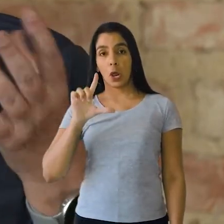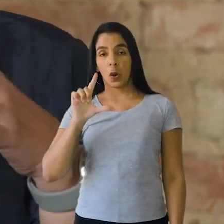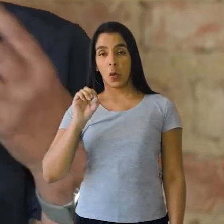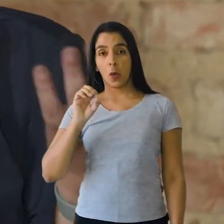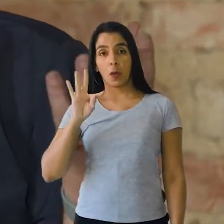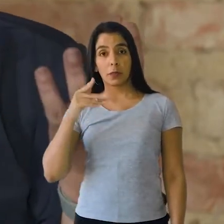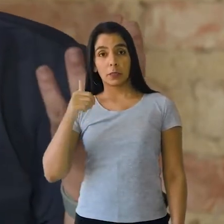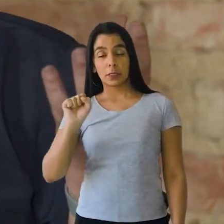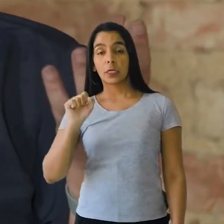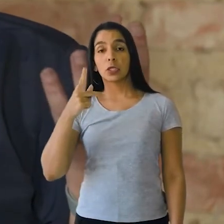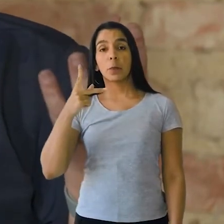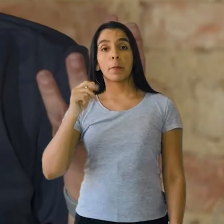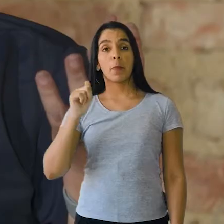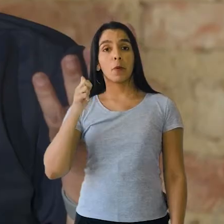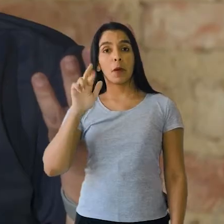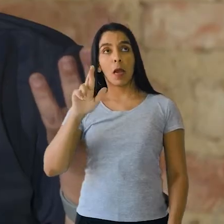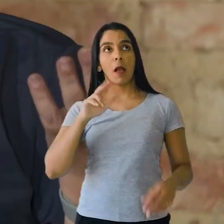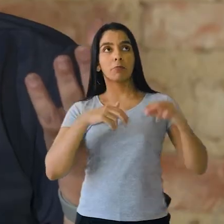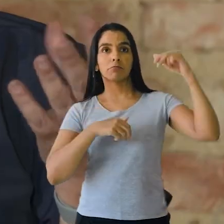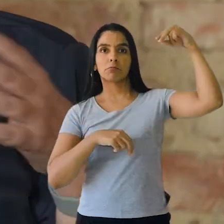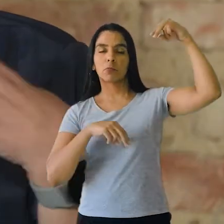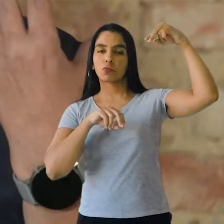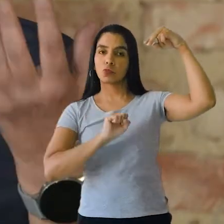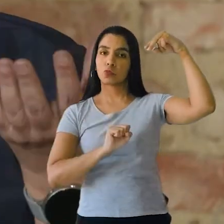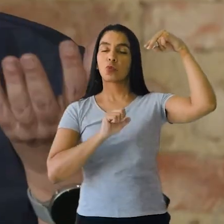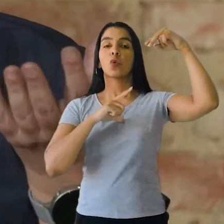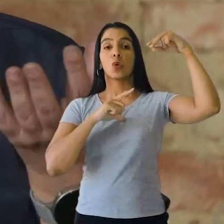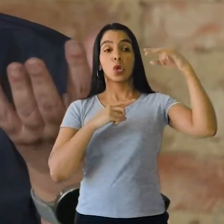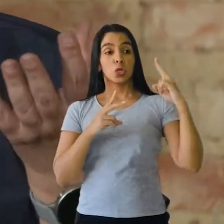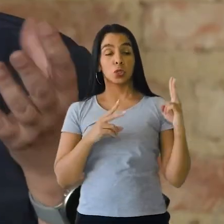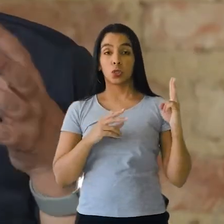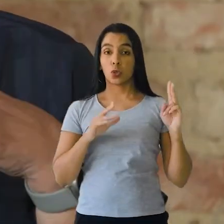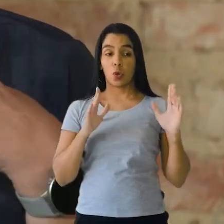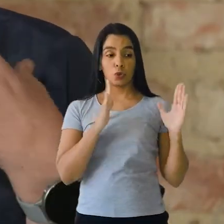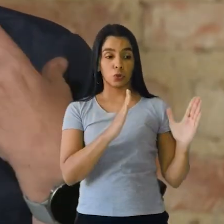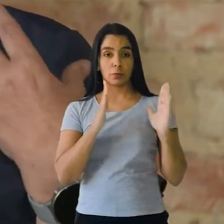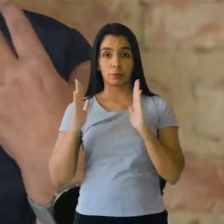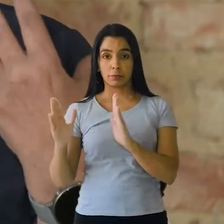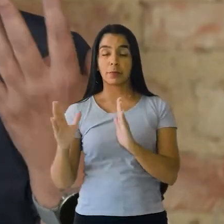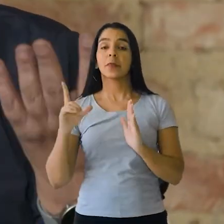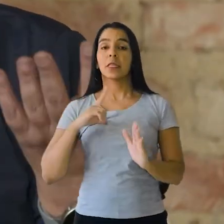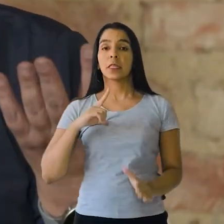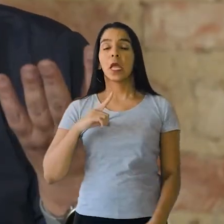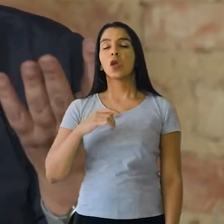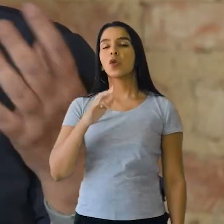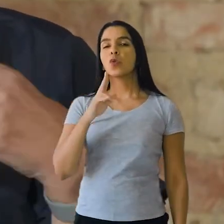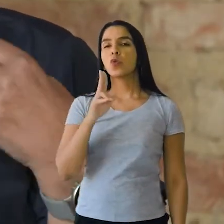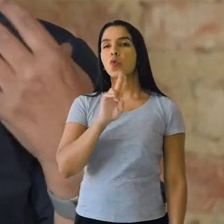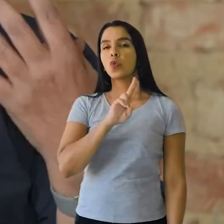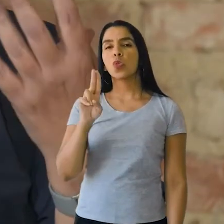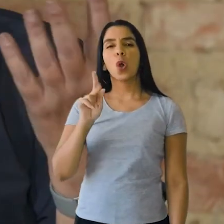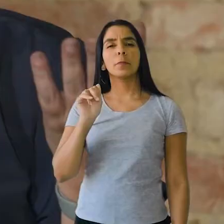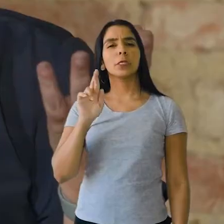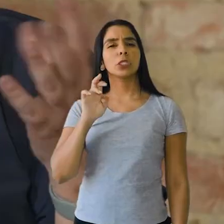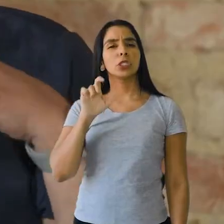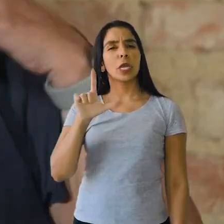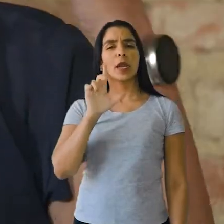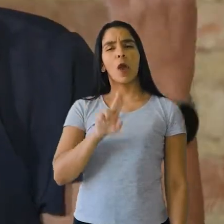não de calotas polares no nosso planeta. E esses dois estágios, eles têm uma